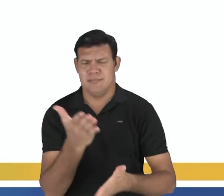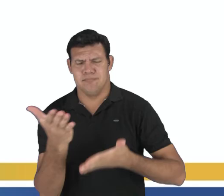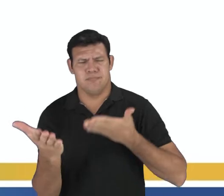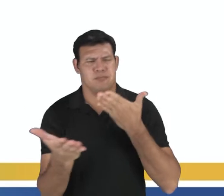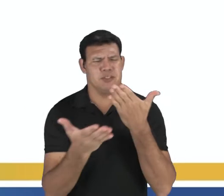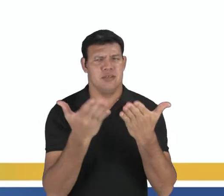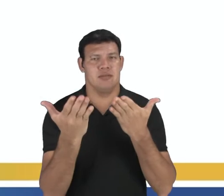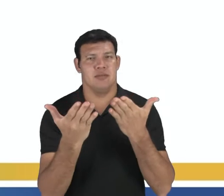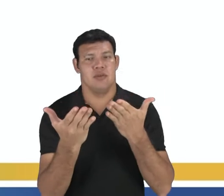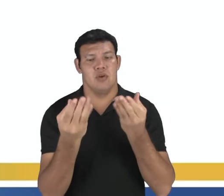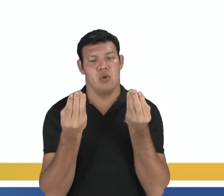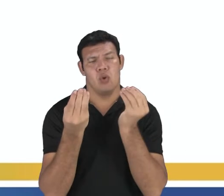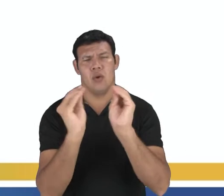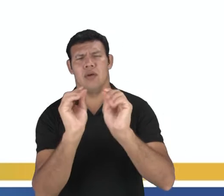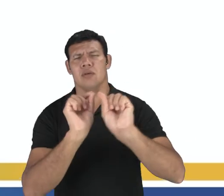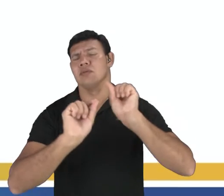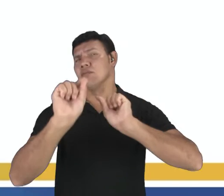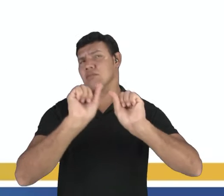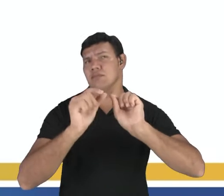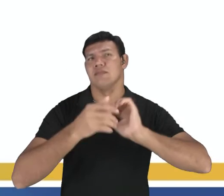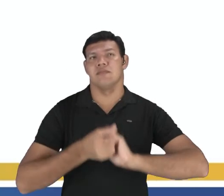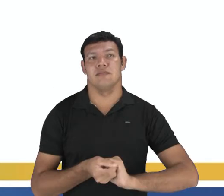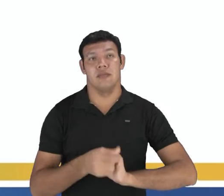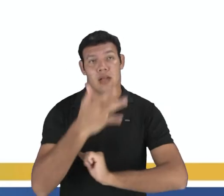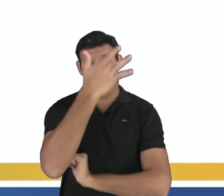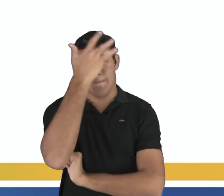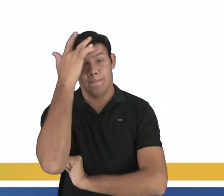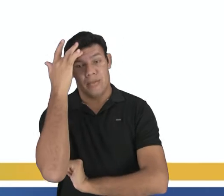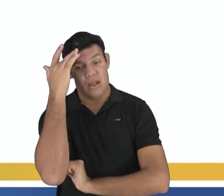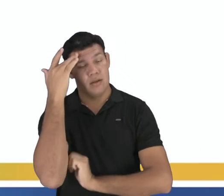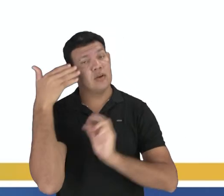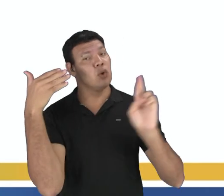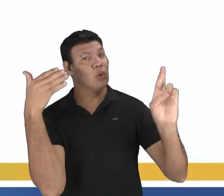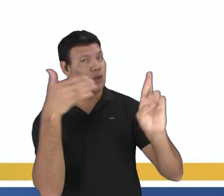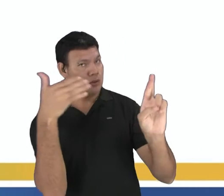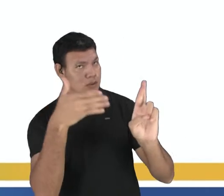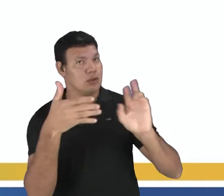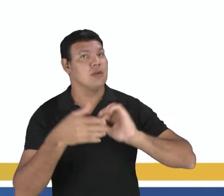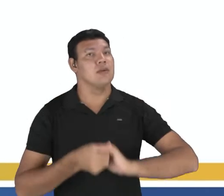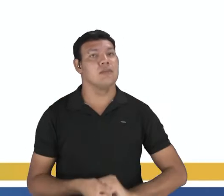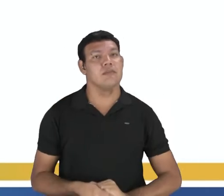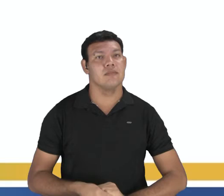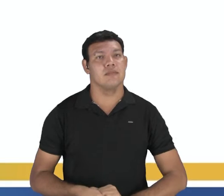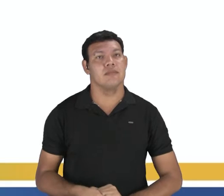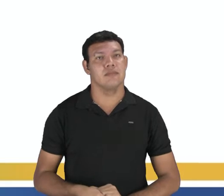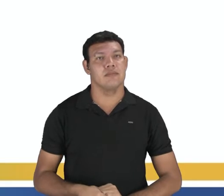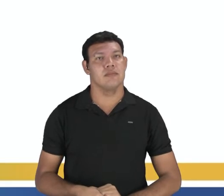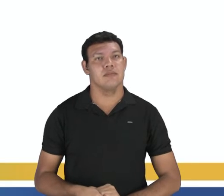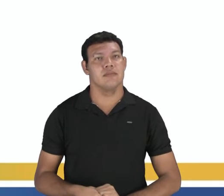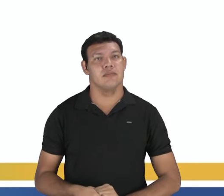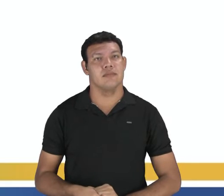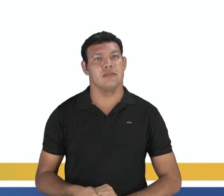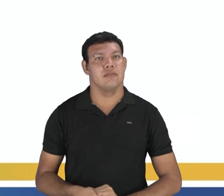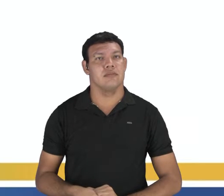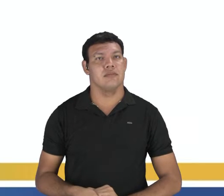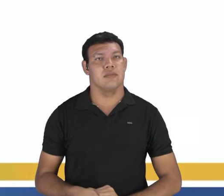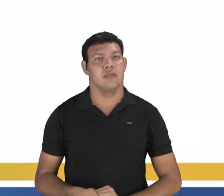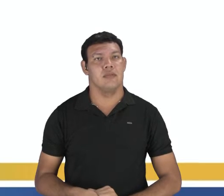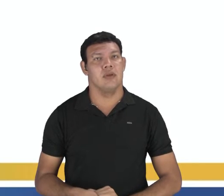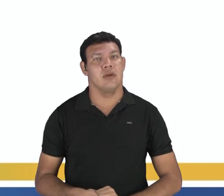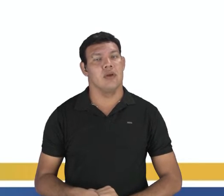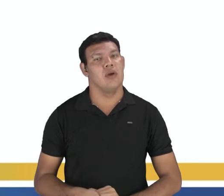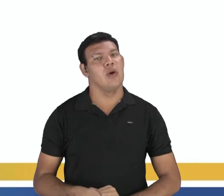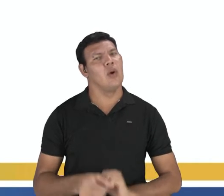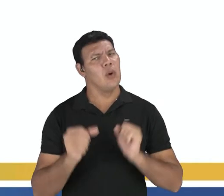tô falando de uma pessoa né quando eu falo de pessoa eu vou usar o posso usar o